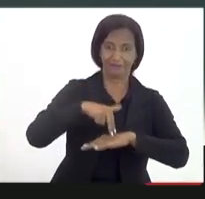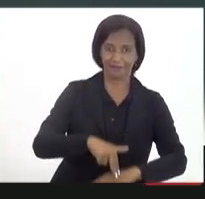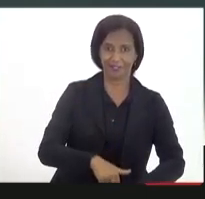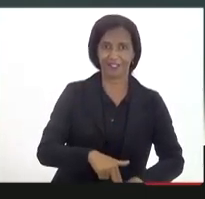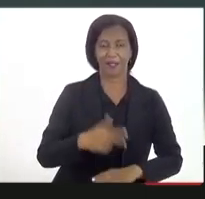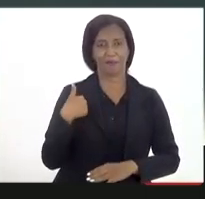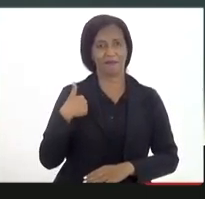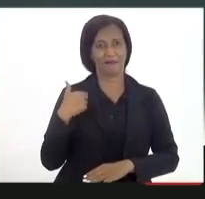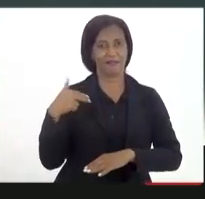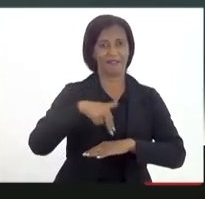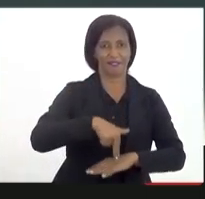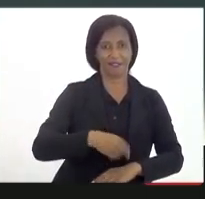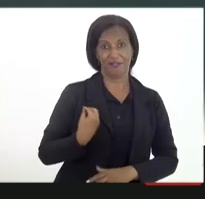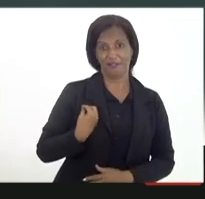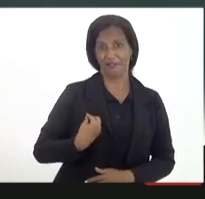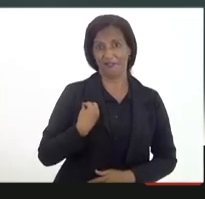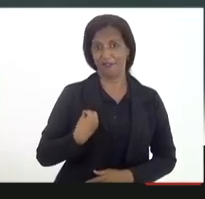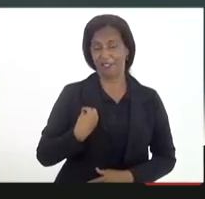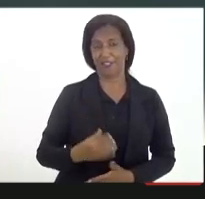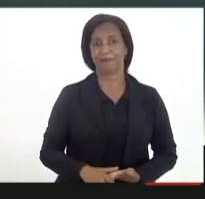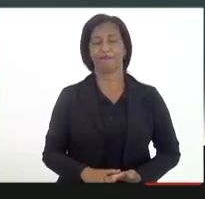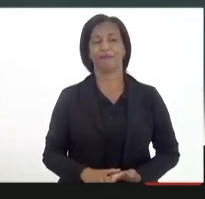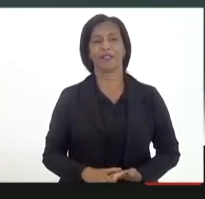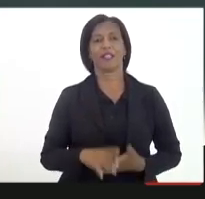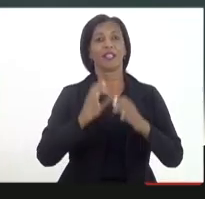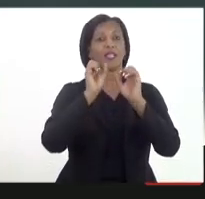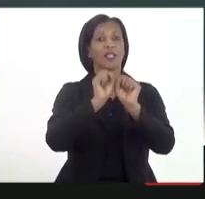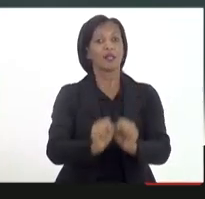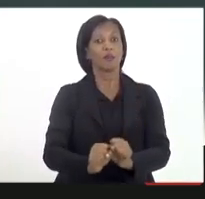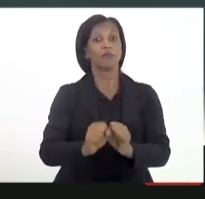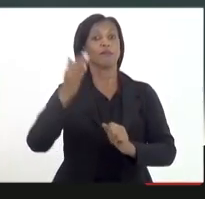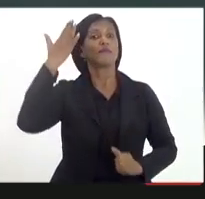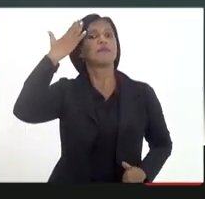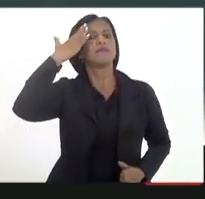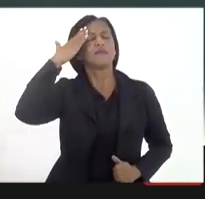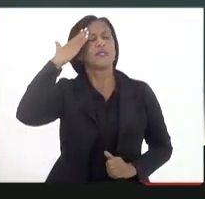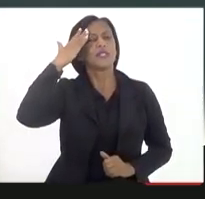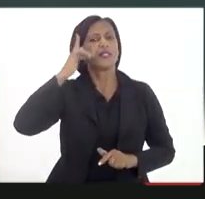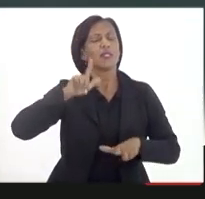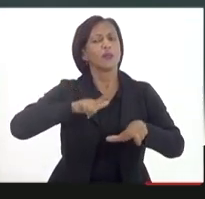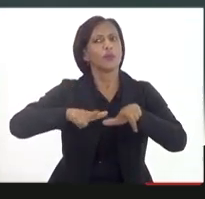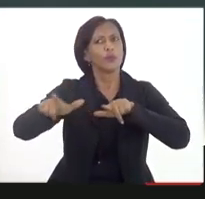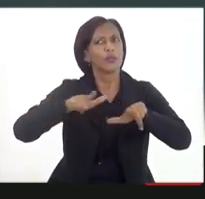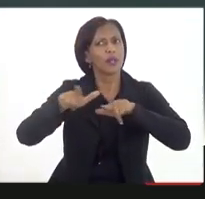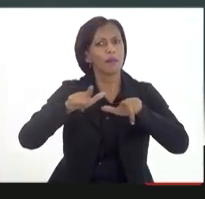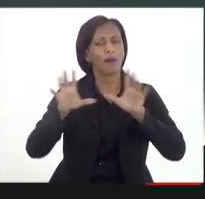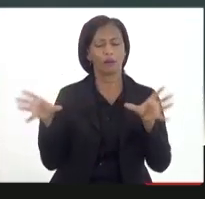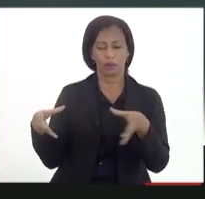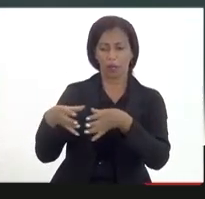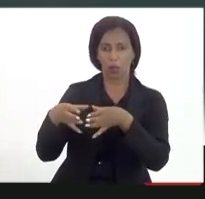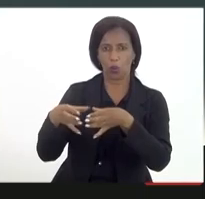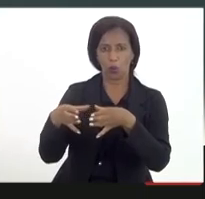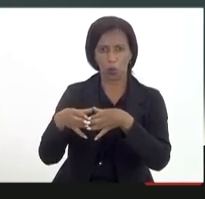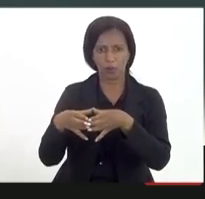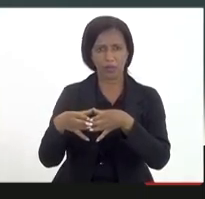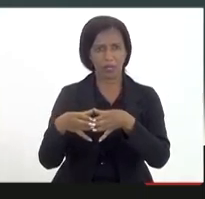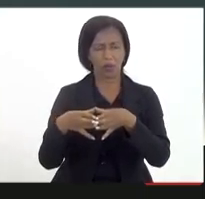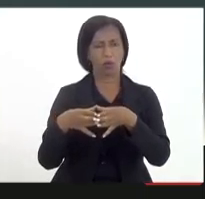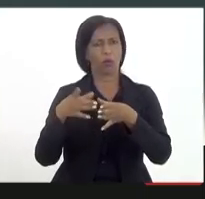aqui hoje né E que a gente pudesse entender o trabalho da comissão né Para dar ciência ao nosso